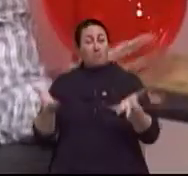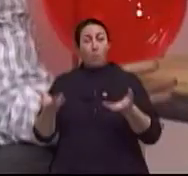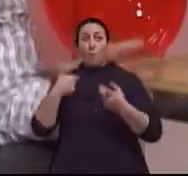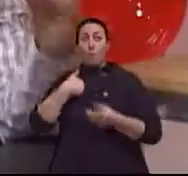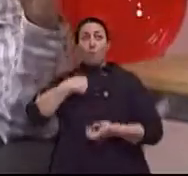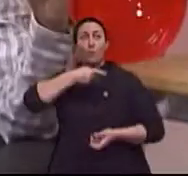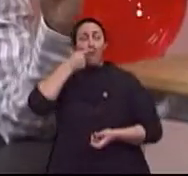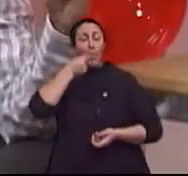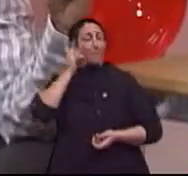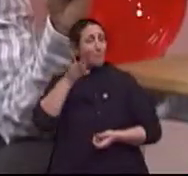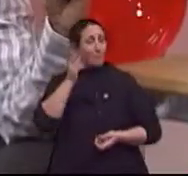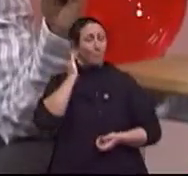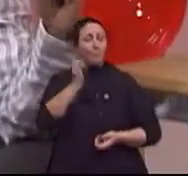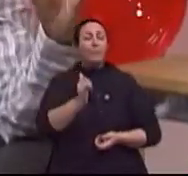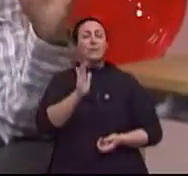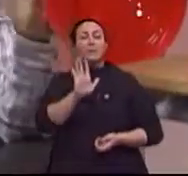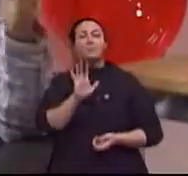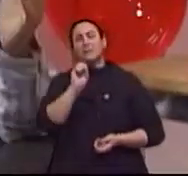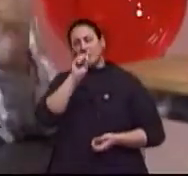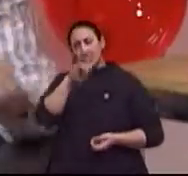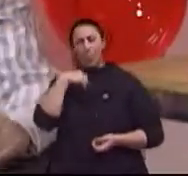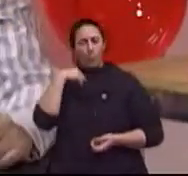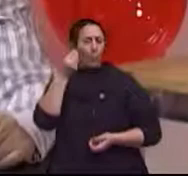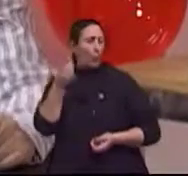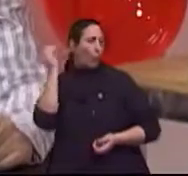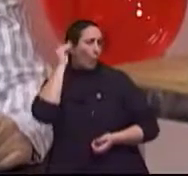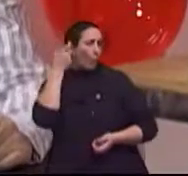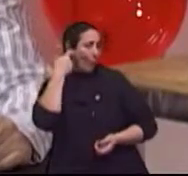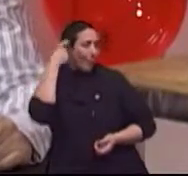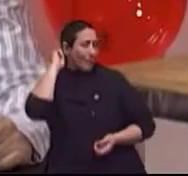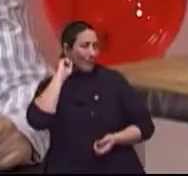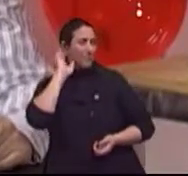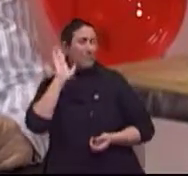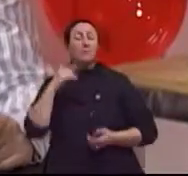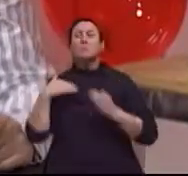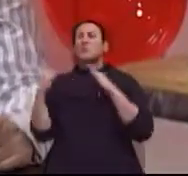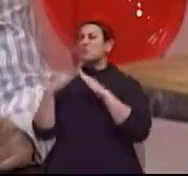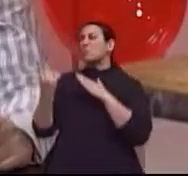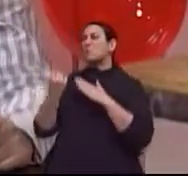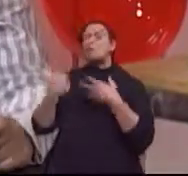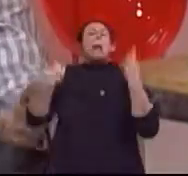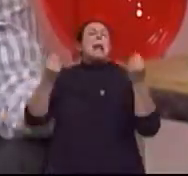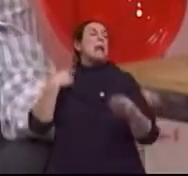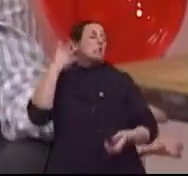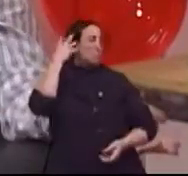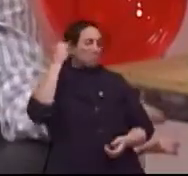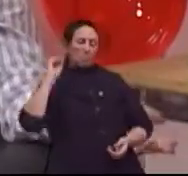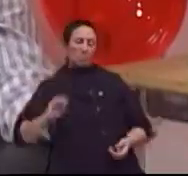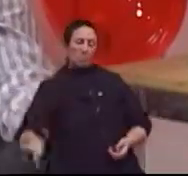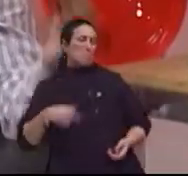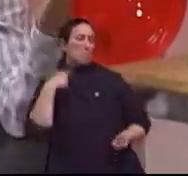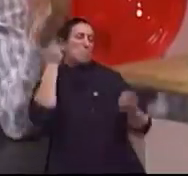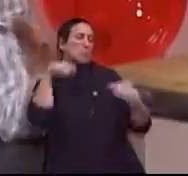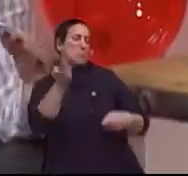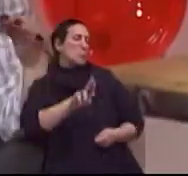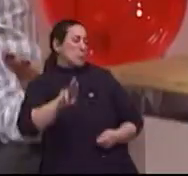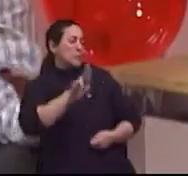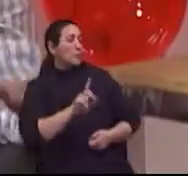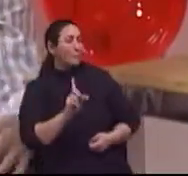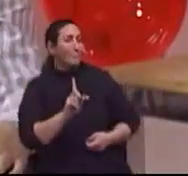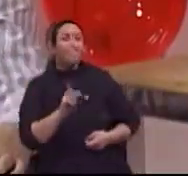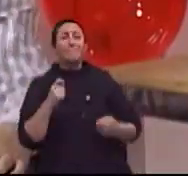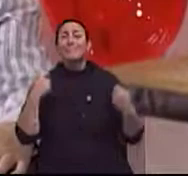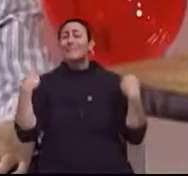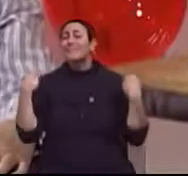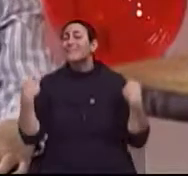o aparelho estão sozinhos em casa e tiram o aparelho, né? Ah, para que que eu vou usar? Não precisa. Tem que